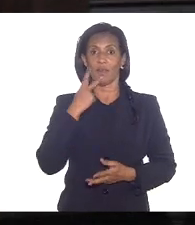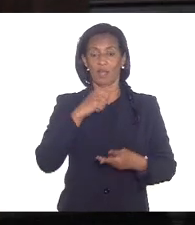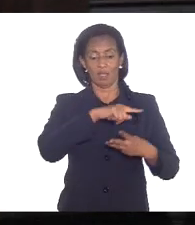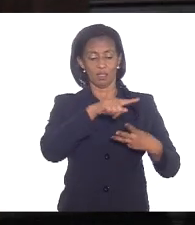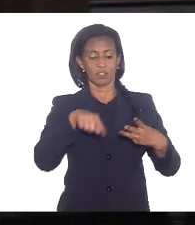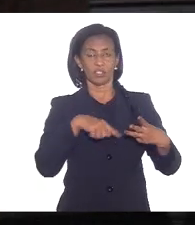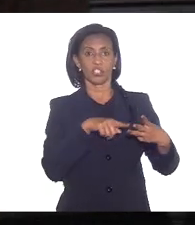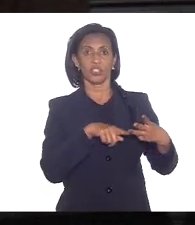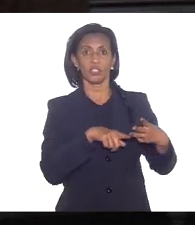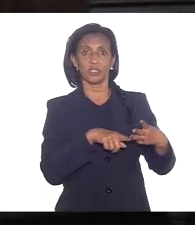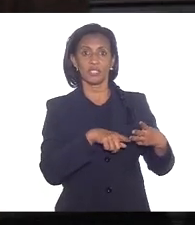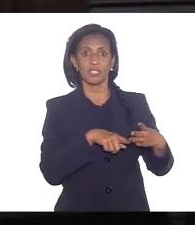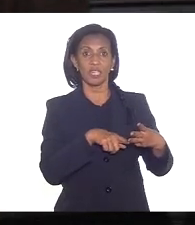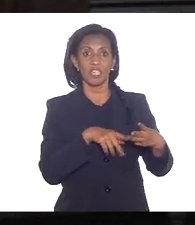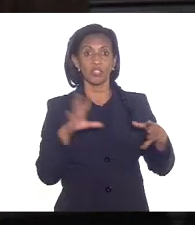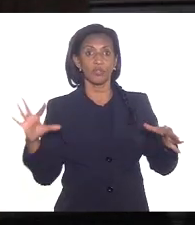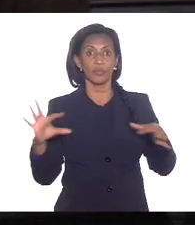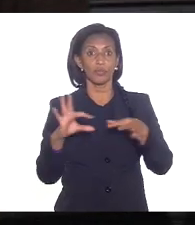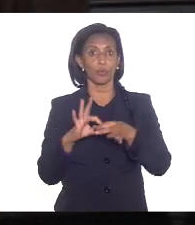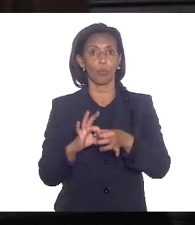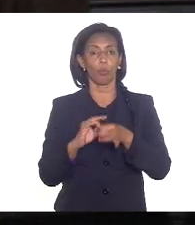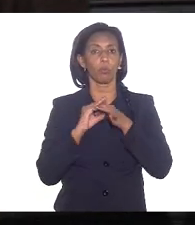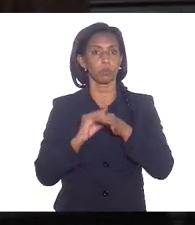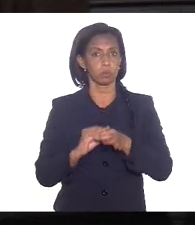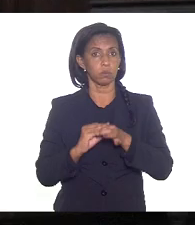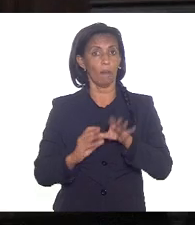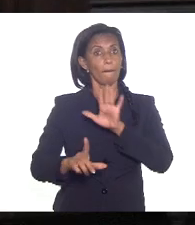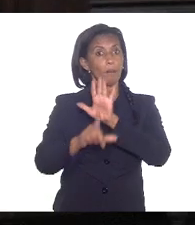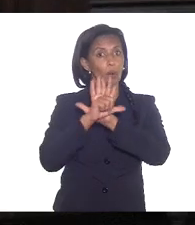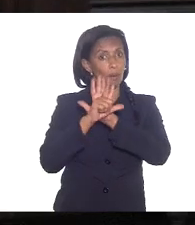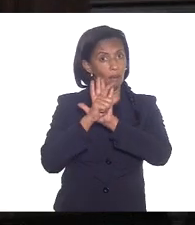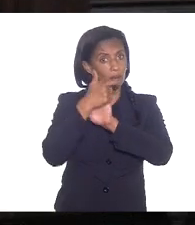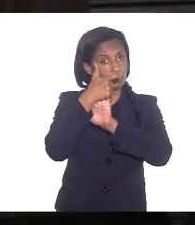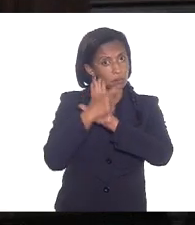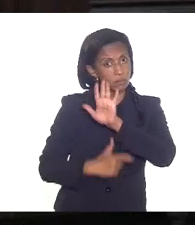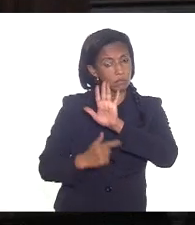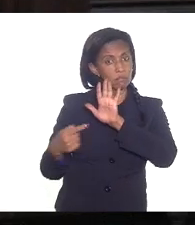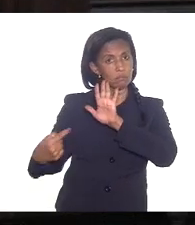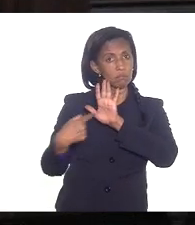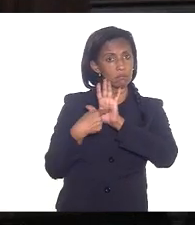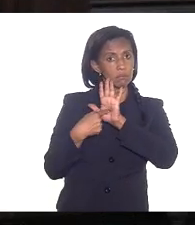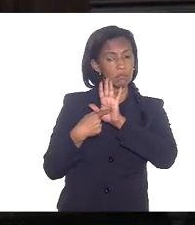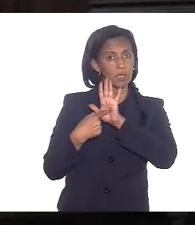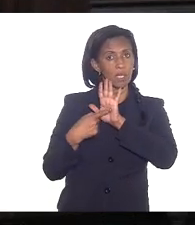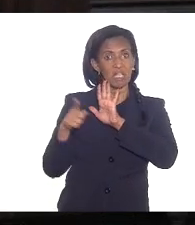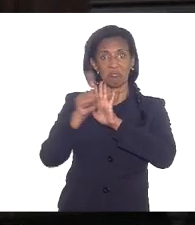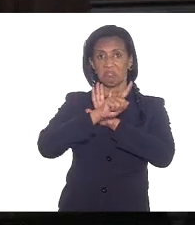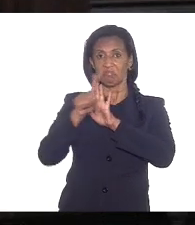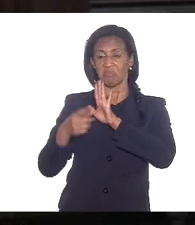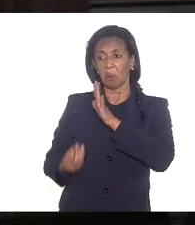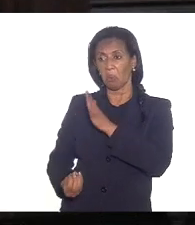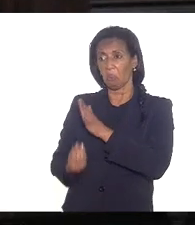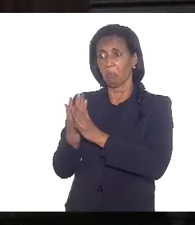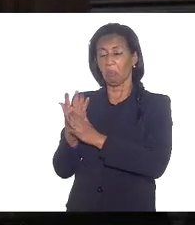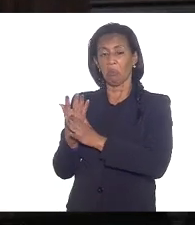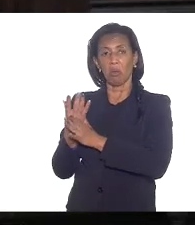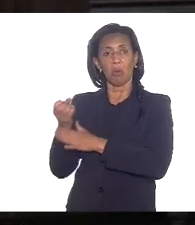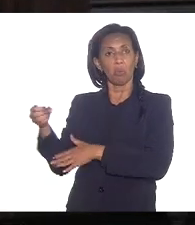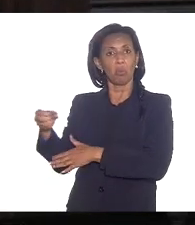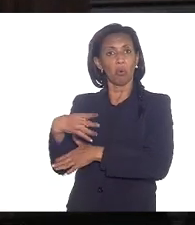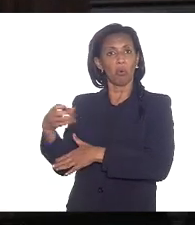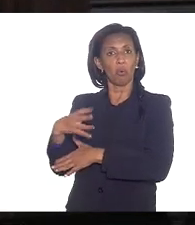essas três receitas vinculadas correio e não criou o critério novo